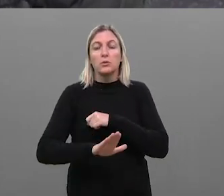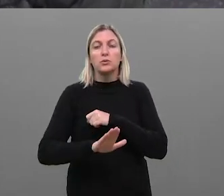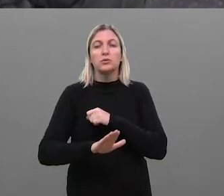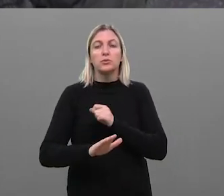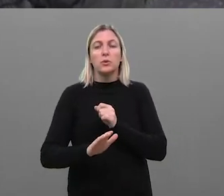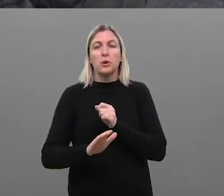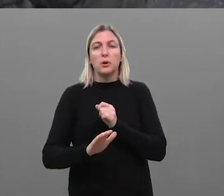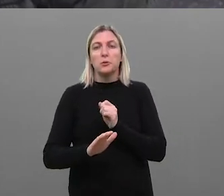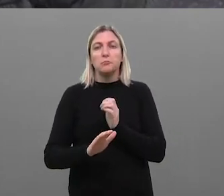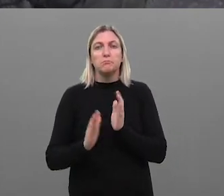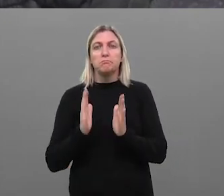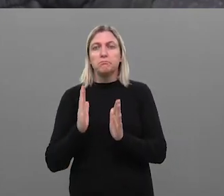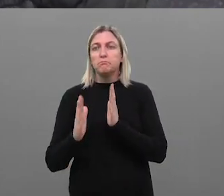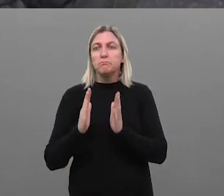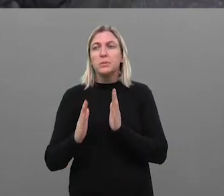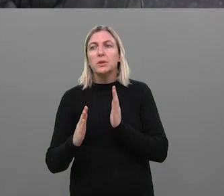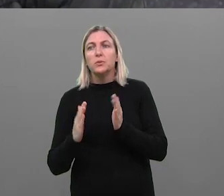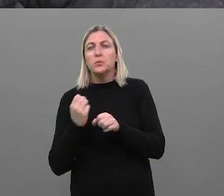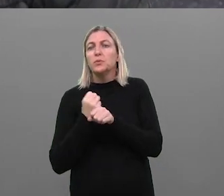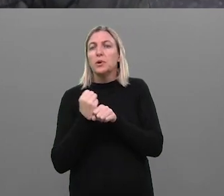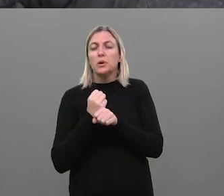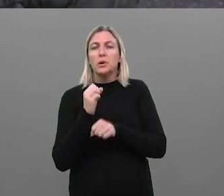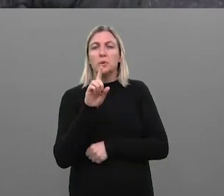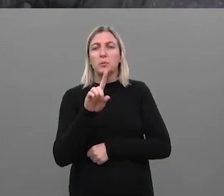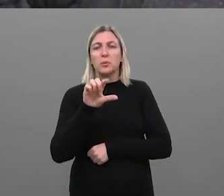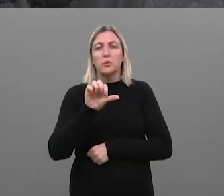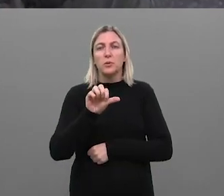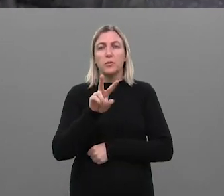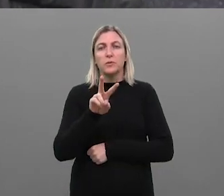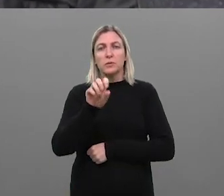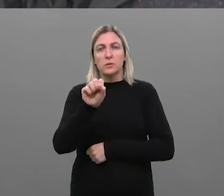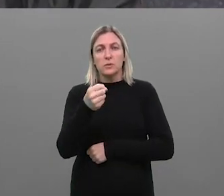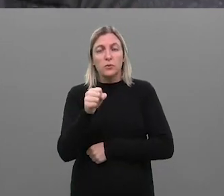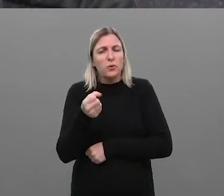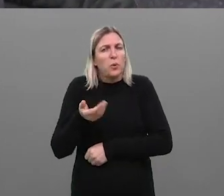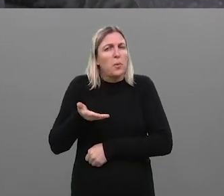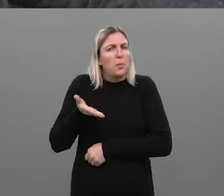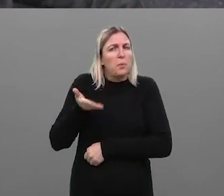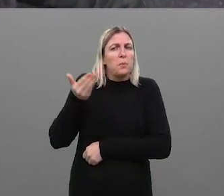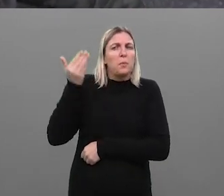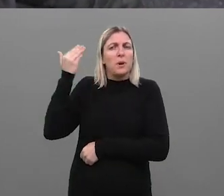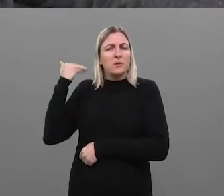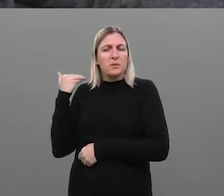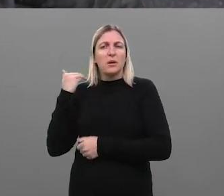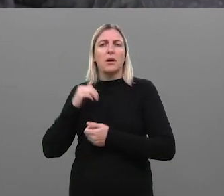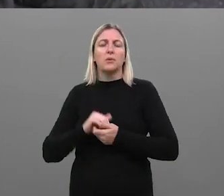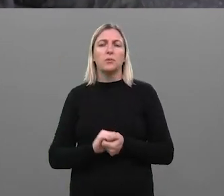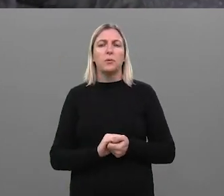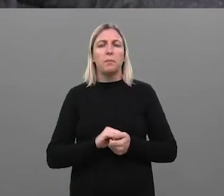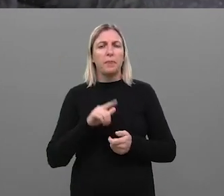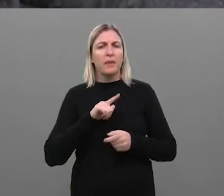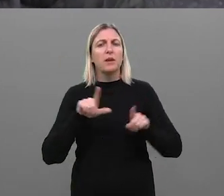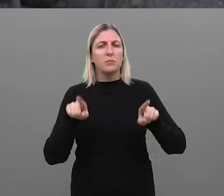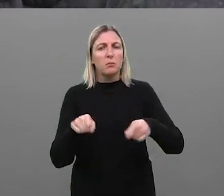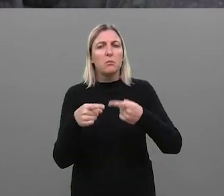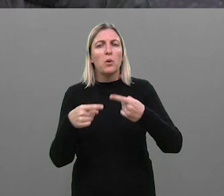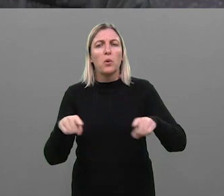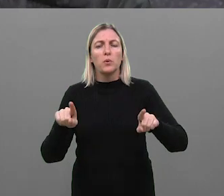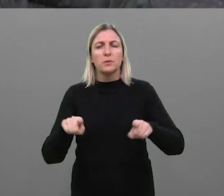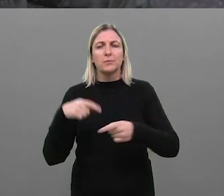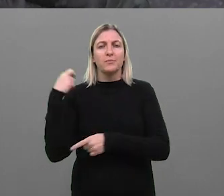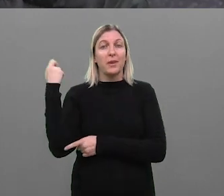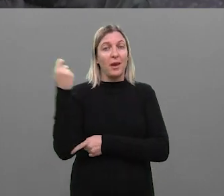lá algum dia de abril de 1928 Boa Vista do erechin ainda né então tem música